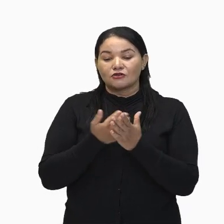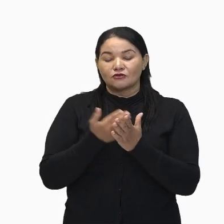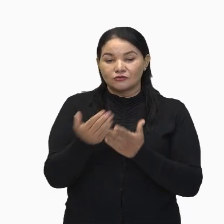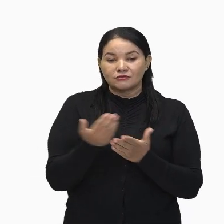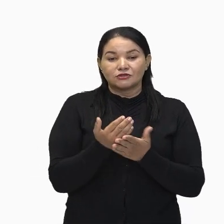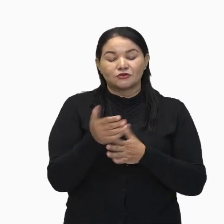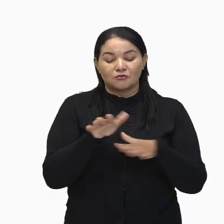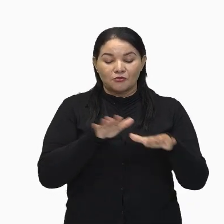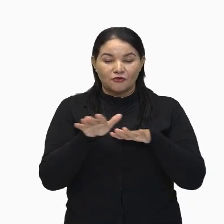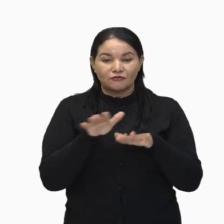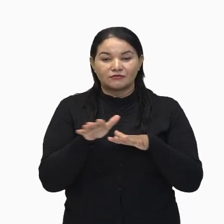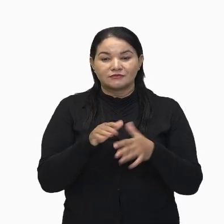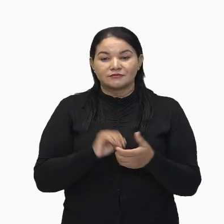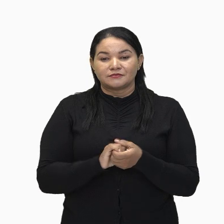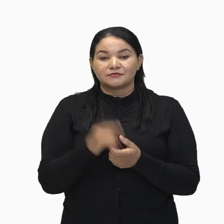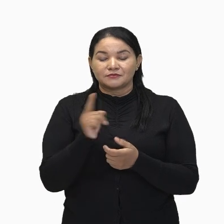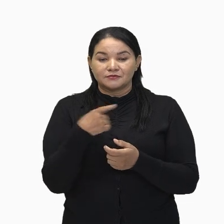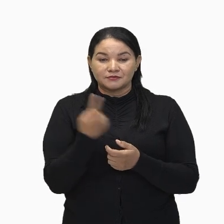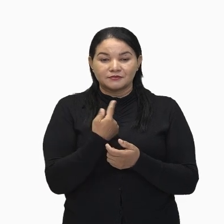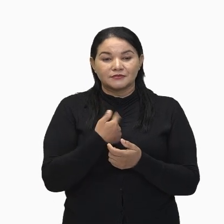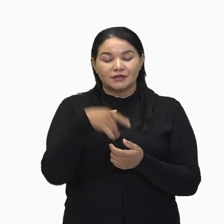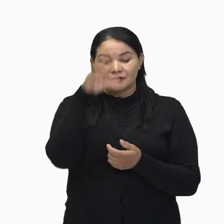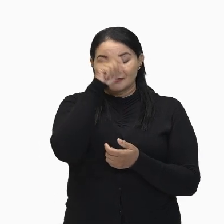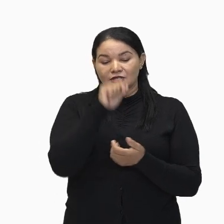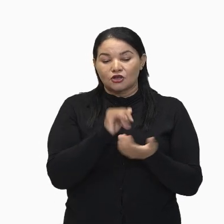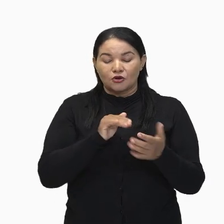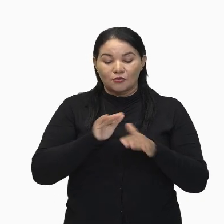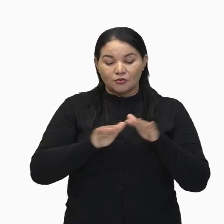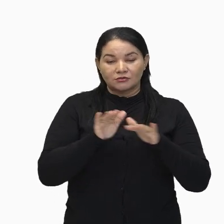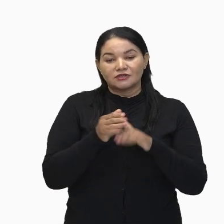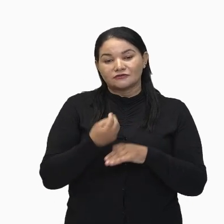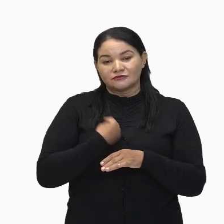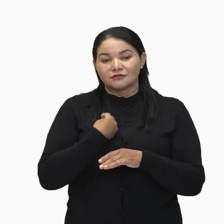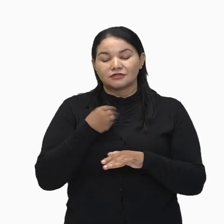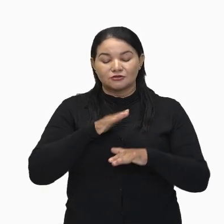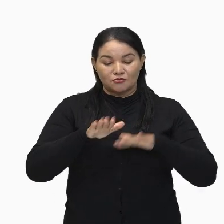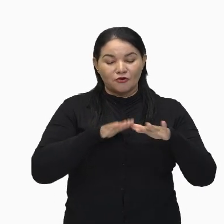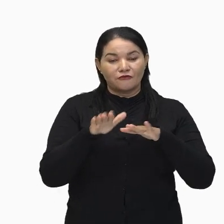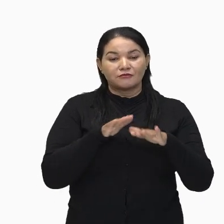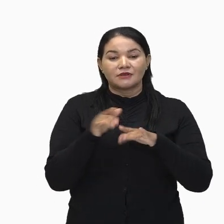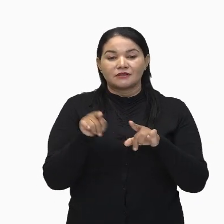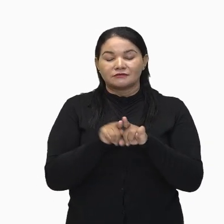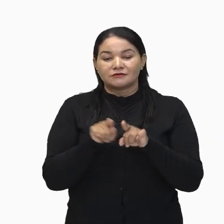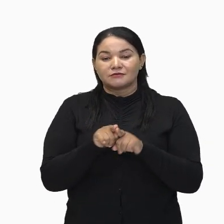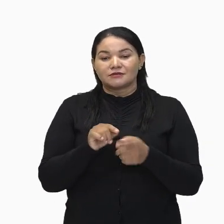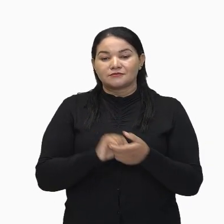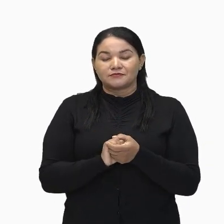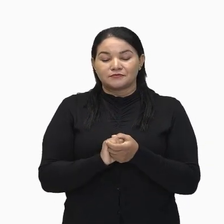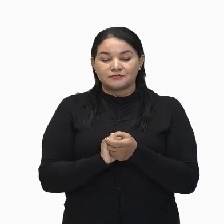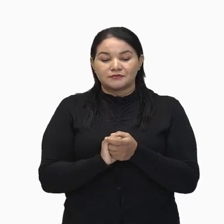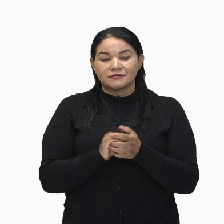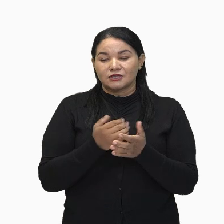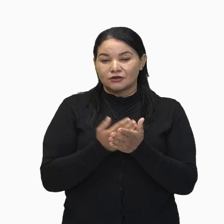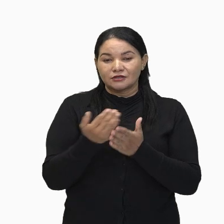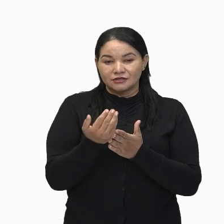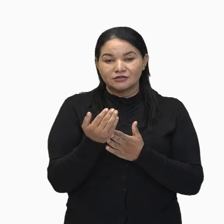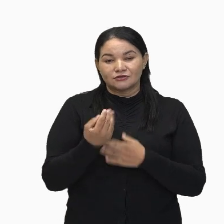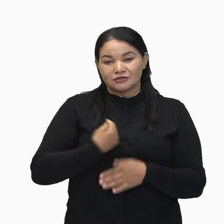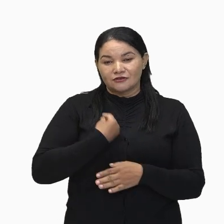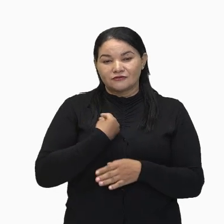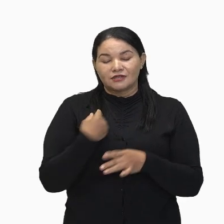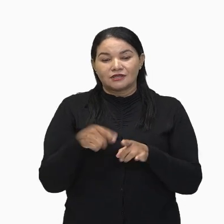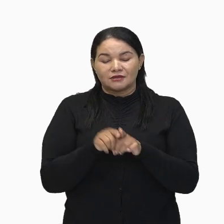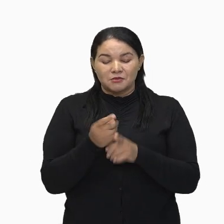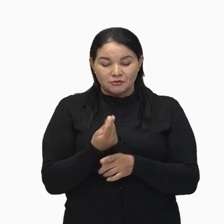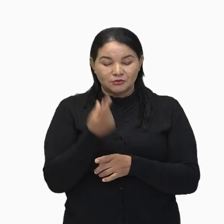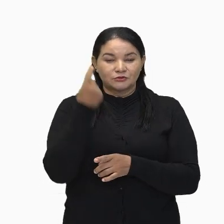movimentar. Nós somos movimento e a vida é movimento. Então, o início da vida está com o início da